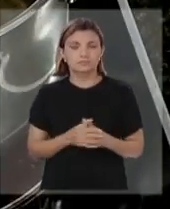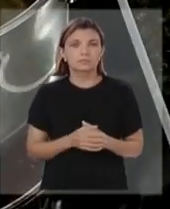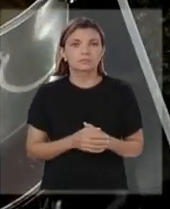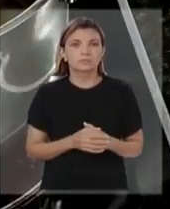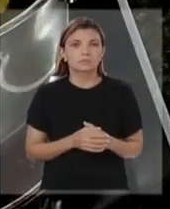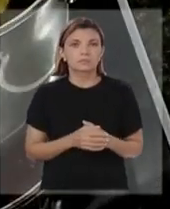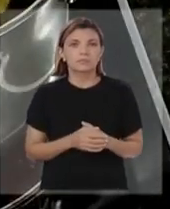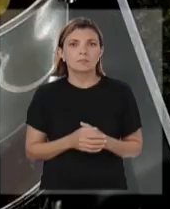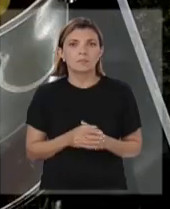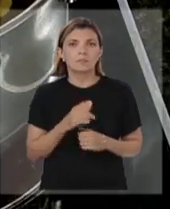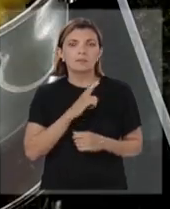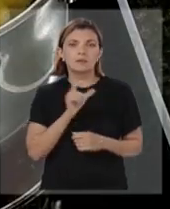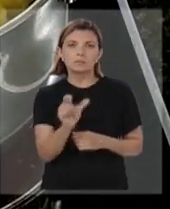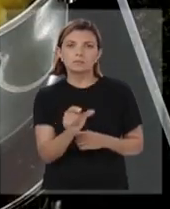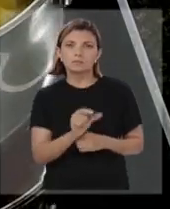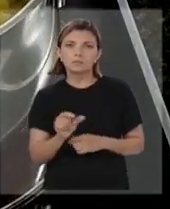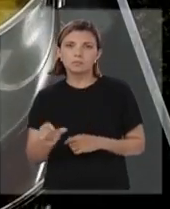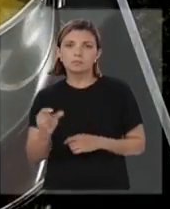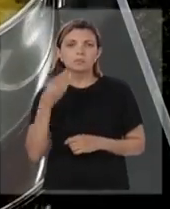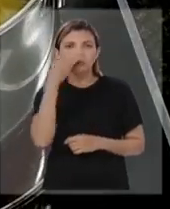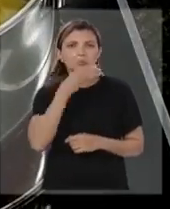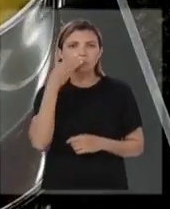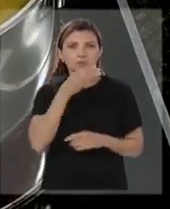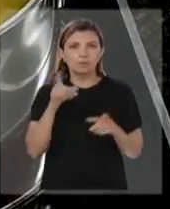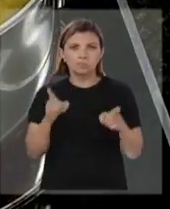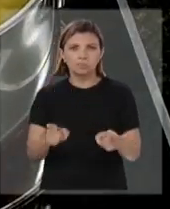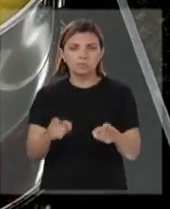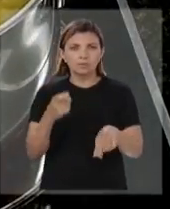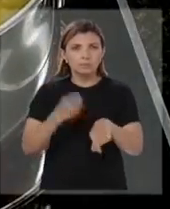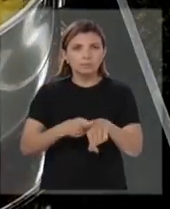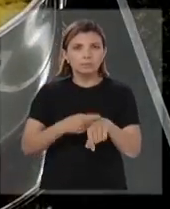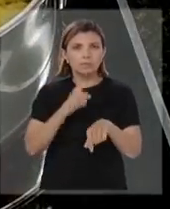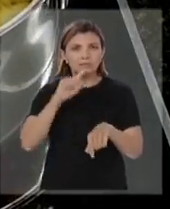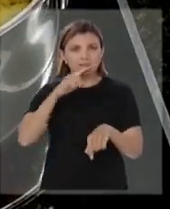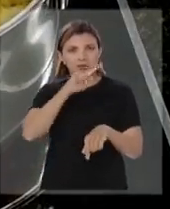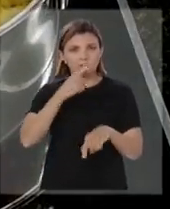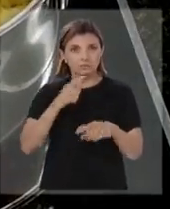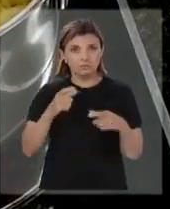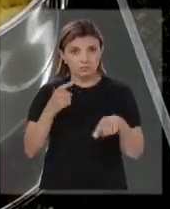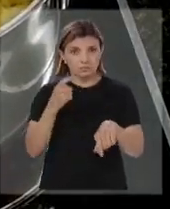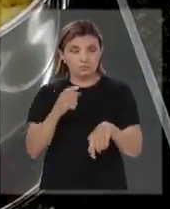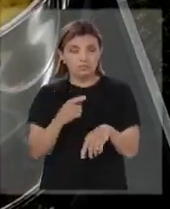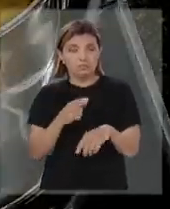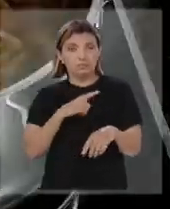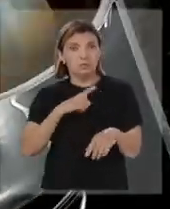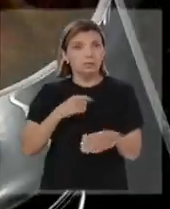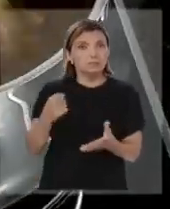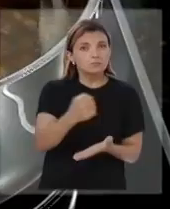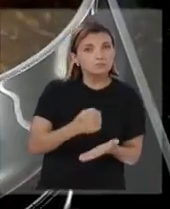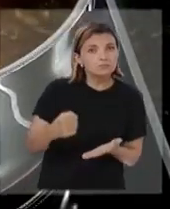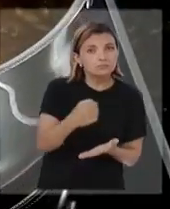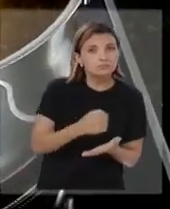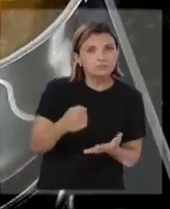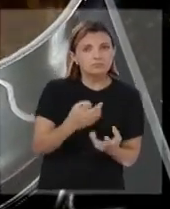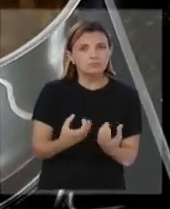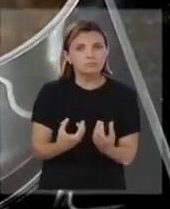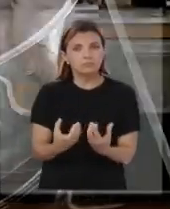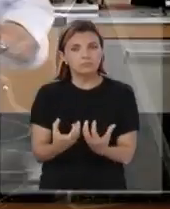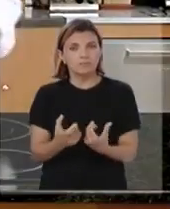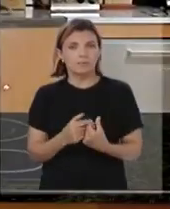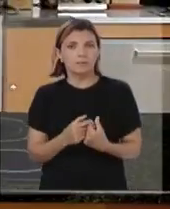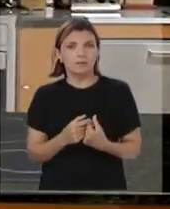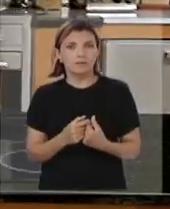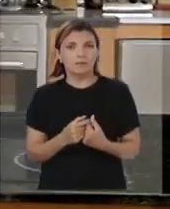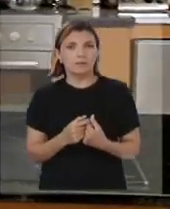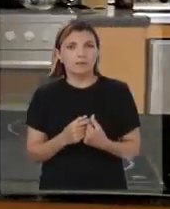de graviola, juntamos a rapadura e a polpa passada em uma peneira. Deixe no fogo, mexendo bem até que apareça o fundo da panela. Daí